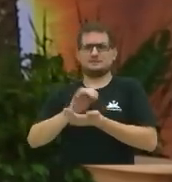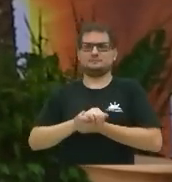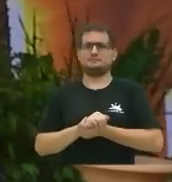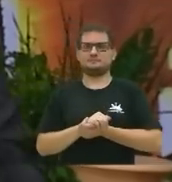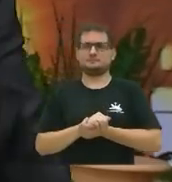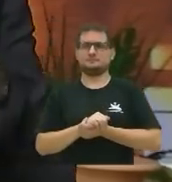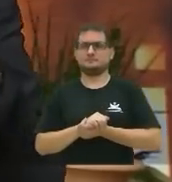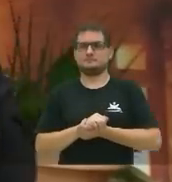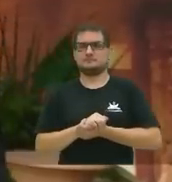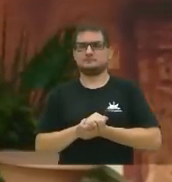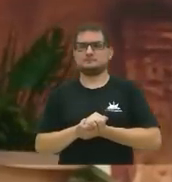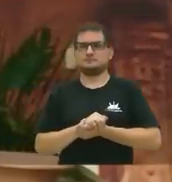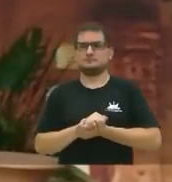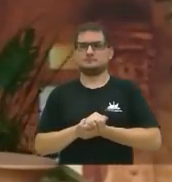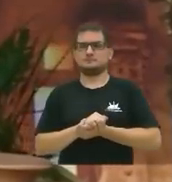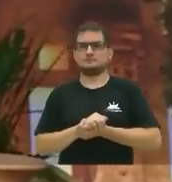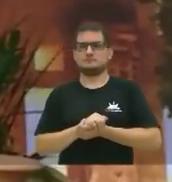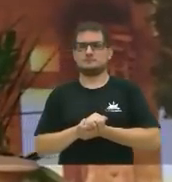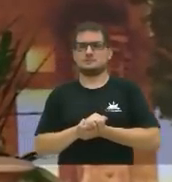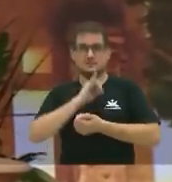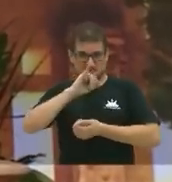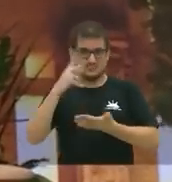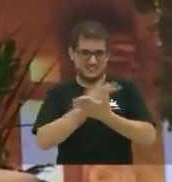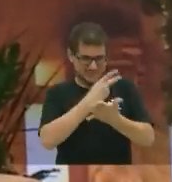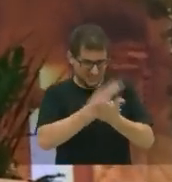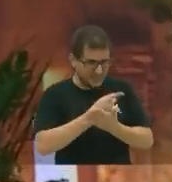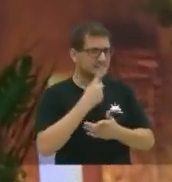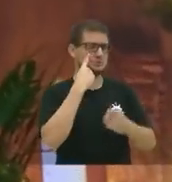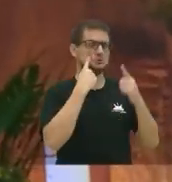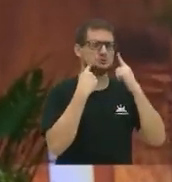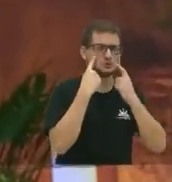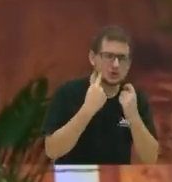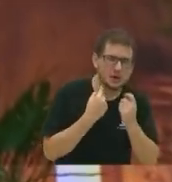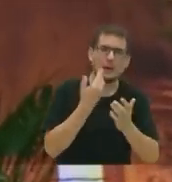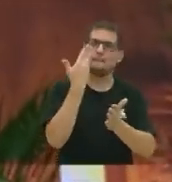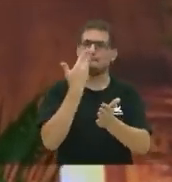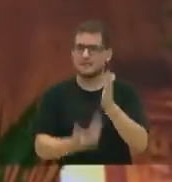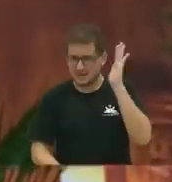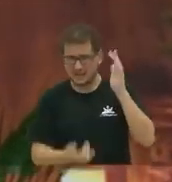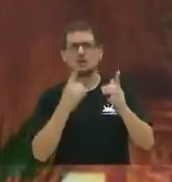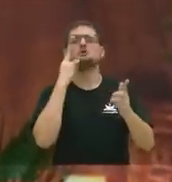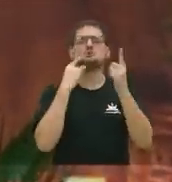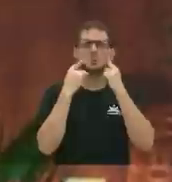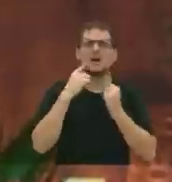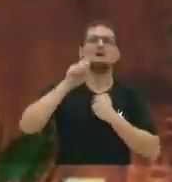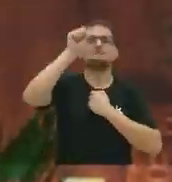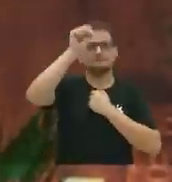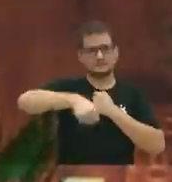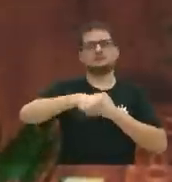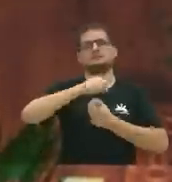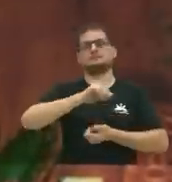Chorar nos erros, nas perdas, chorar,